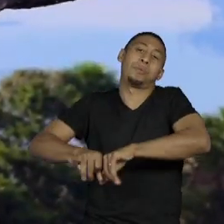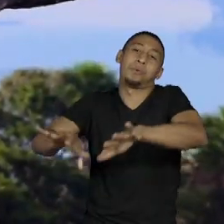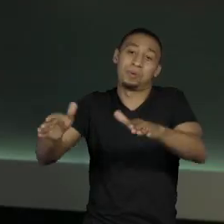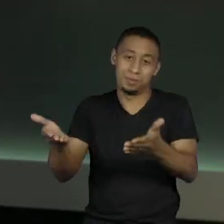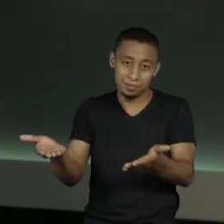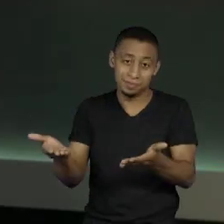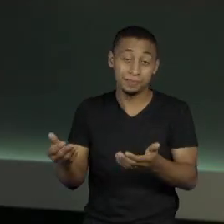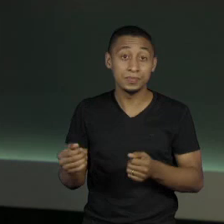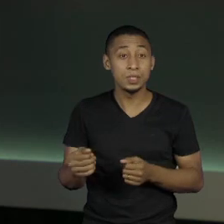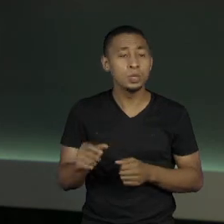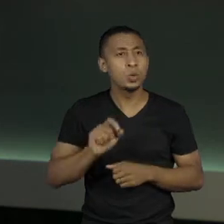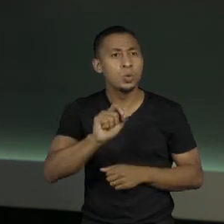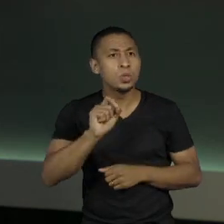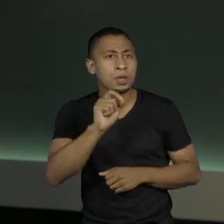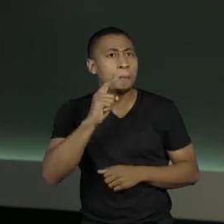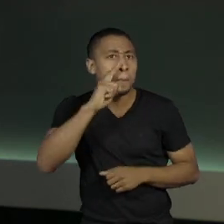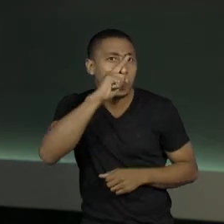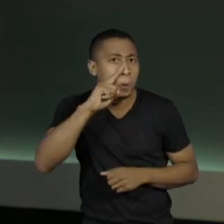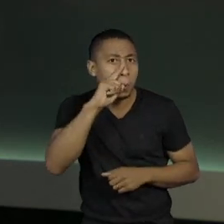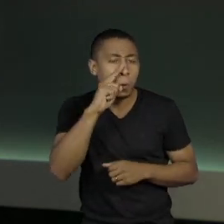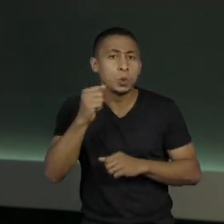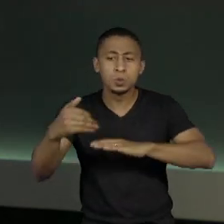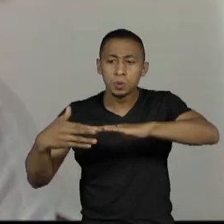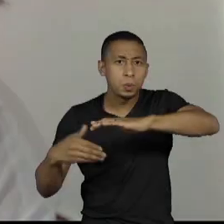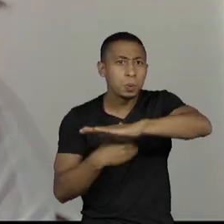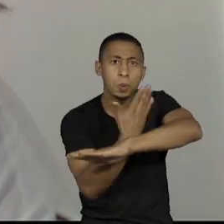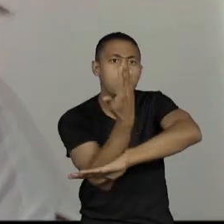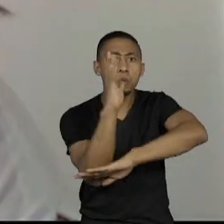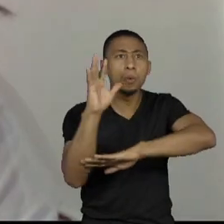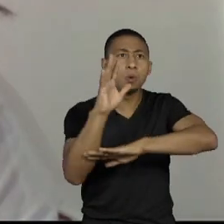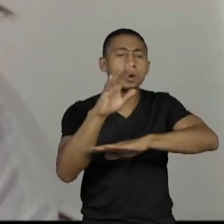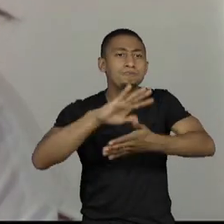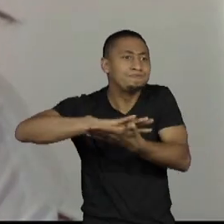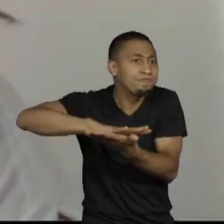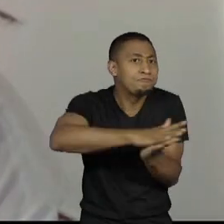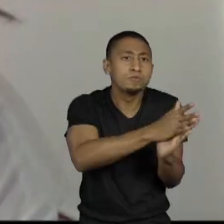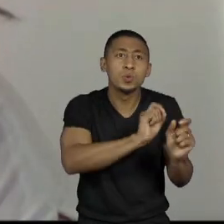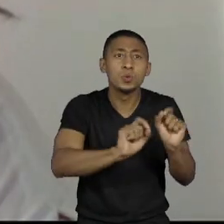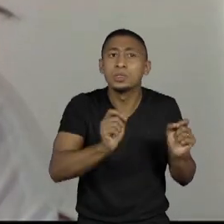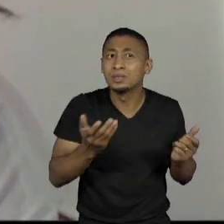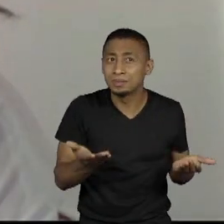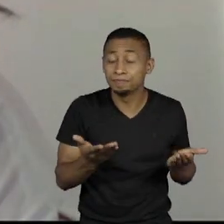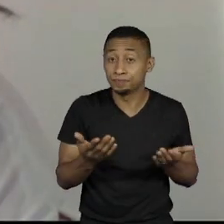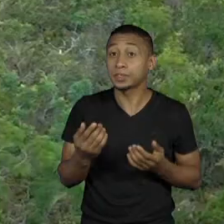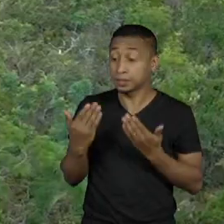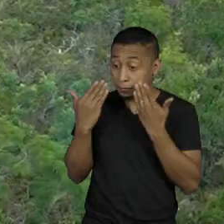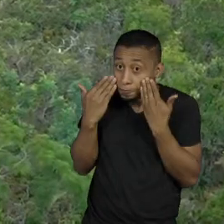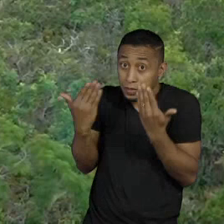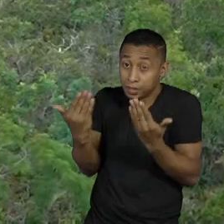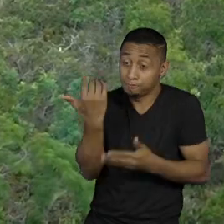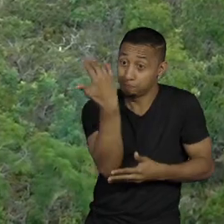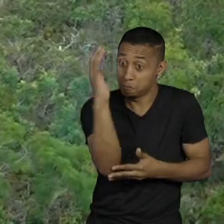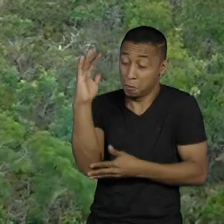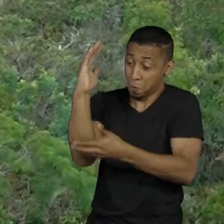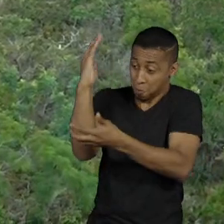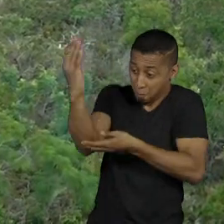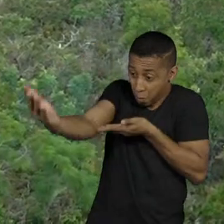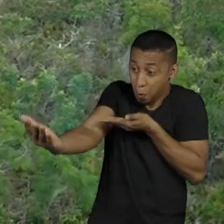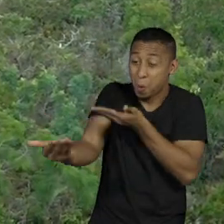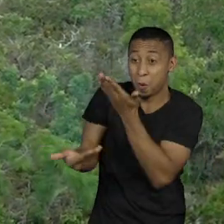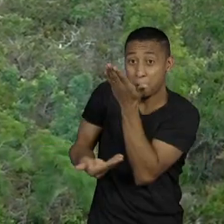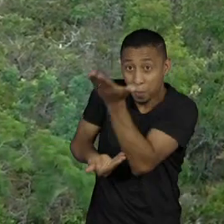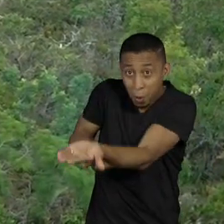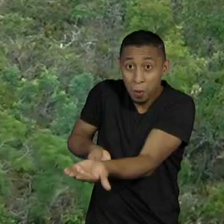mais ameaça a nossa biodiversidade, Ana? A gente vê o aumento do desmatamento. Isso tem consequências